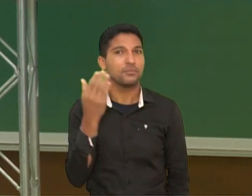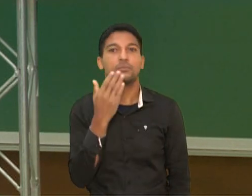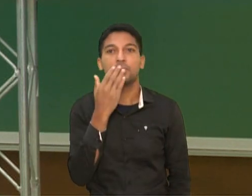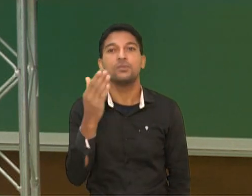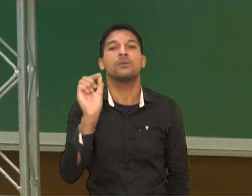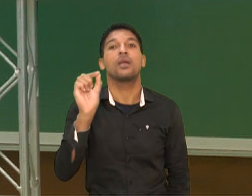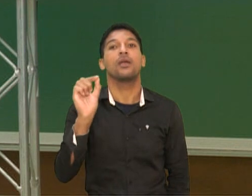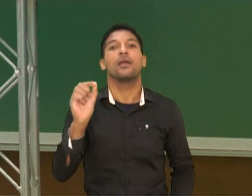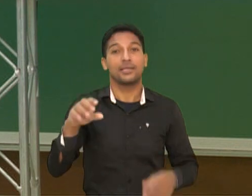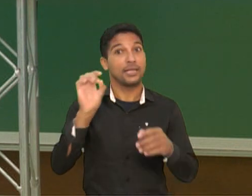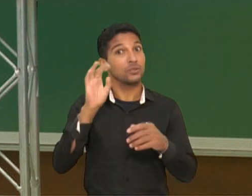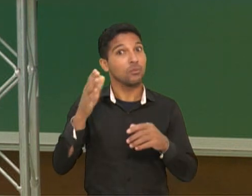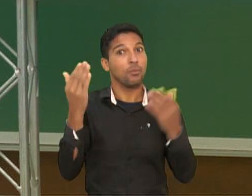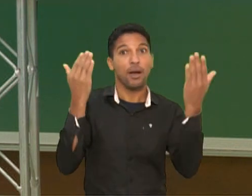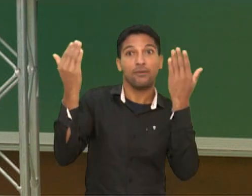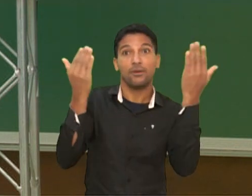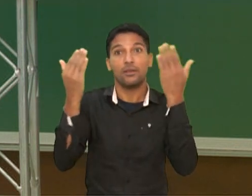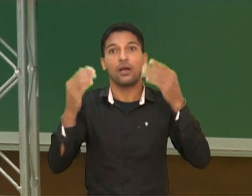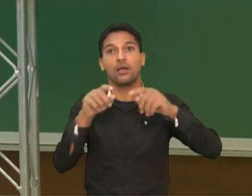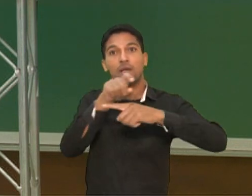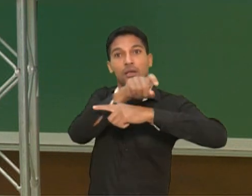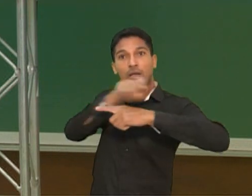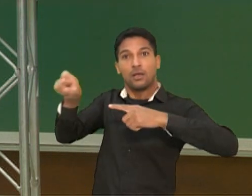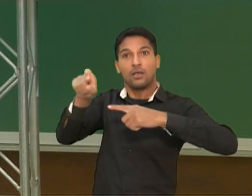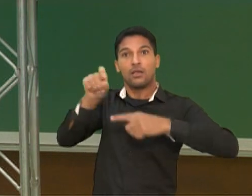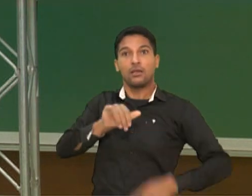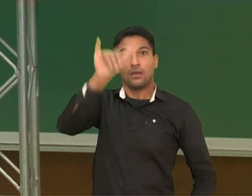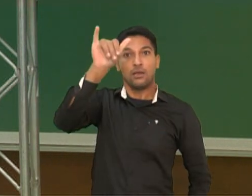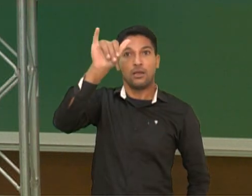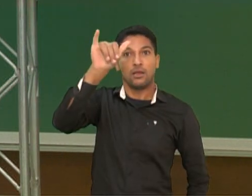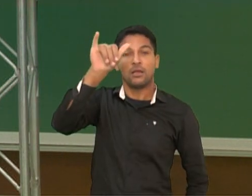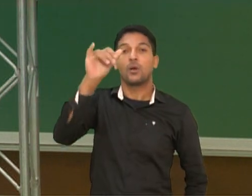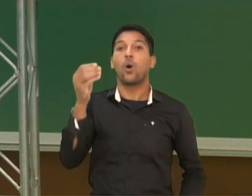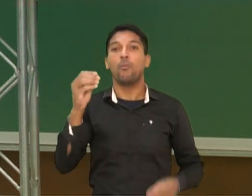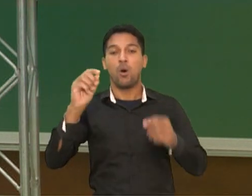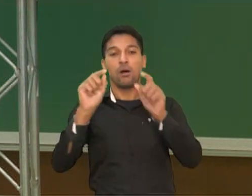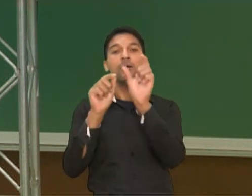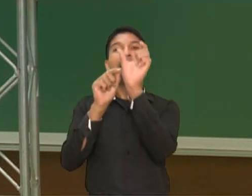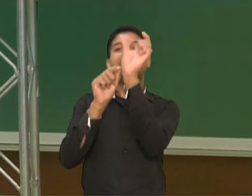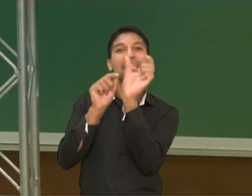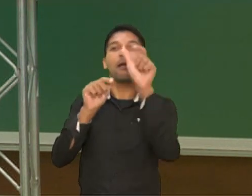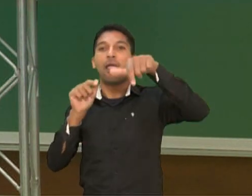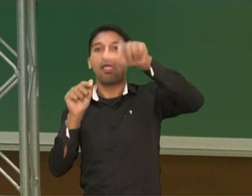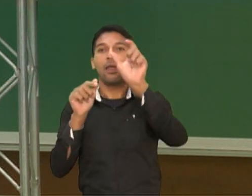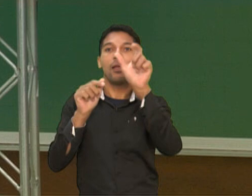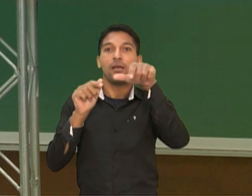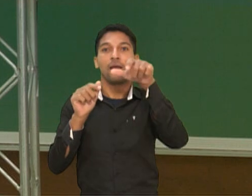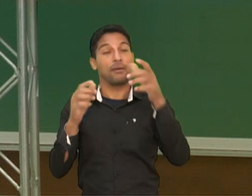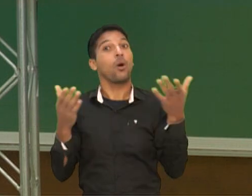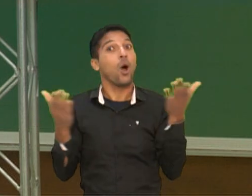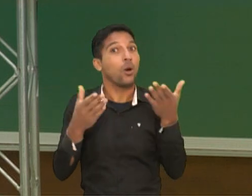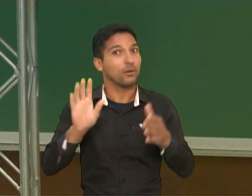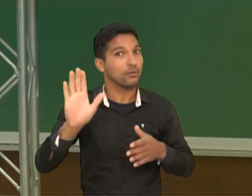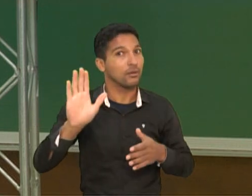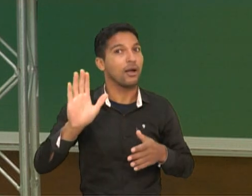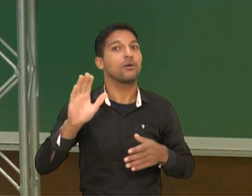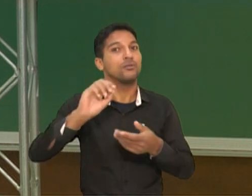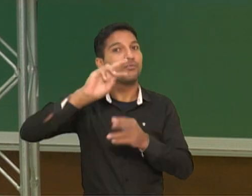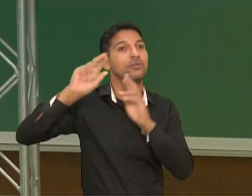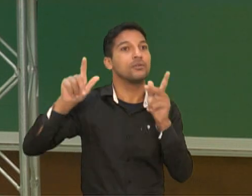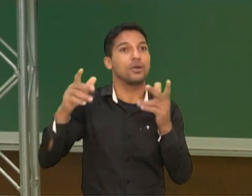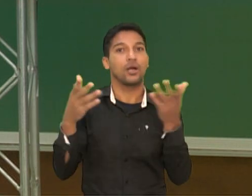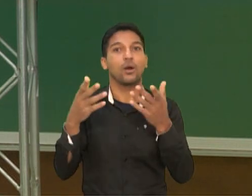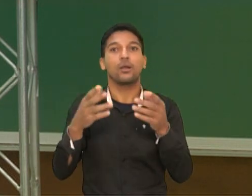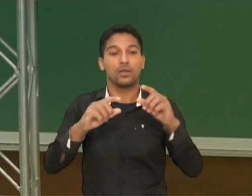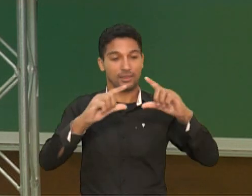análise da posição do gráfico, como que seria. Aqui, você vai já determinar essas raízes e já vai usar que você já tem o valor de